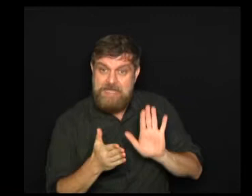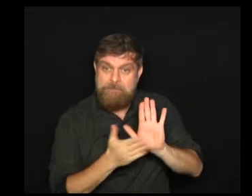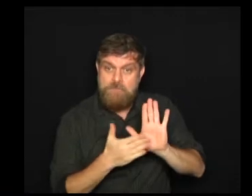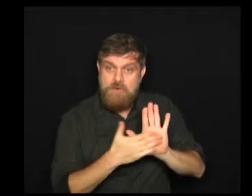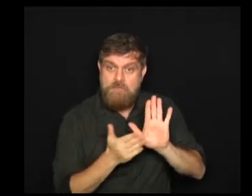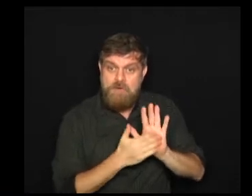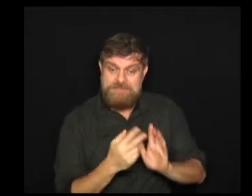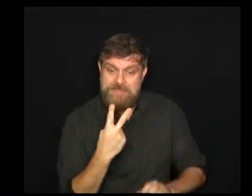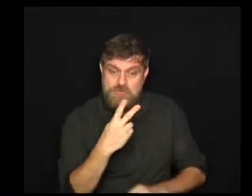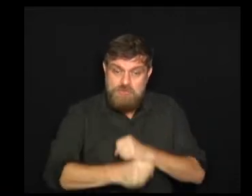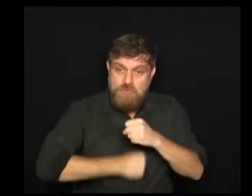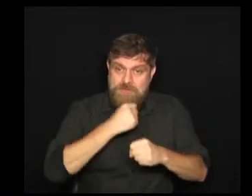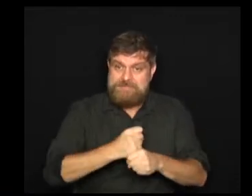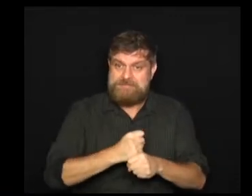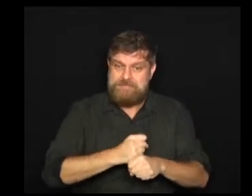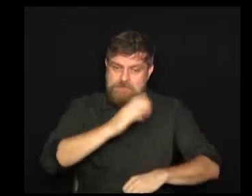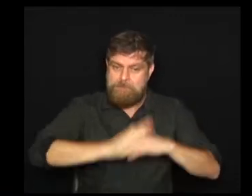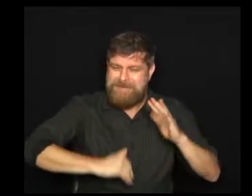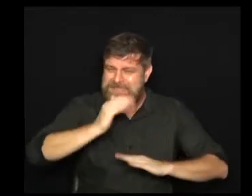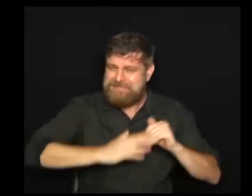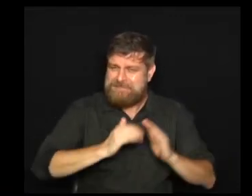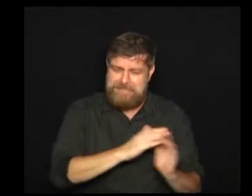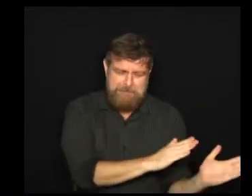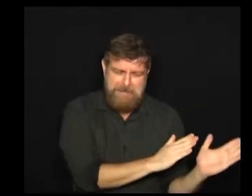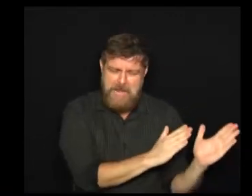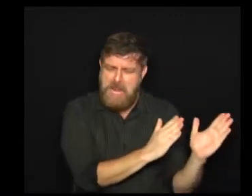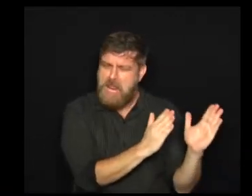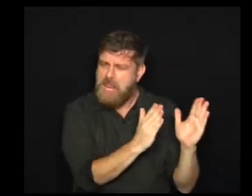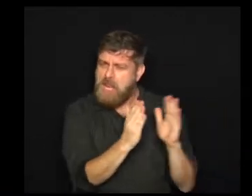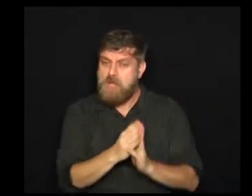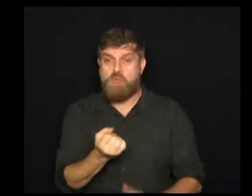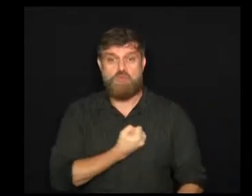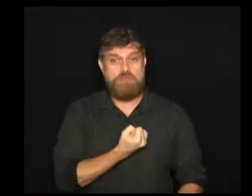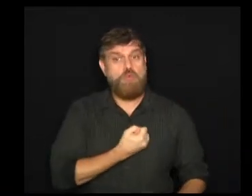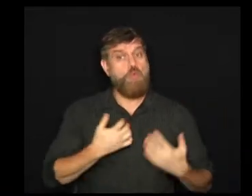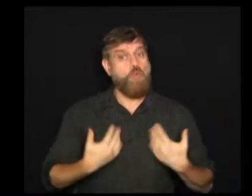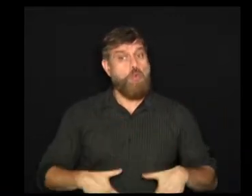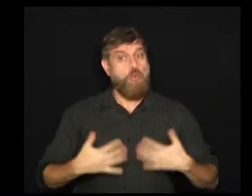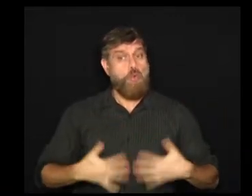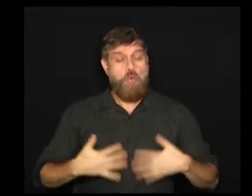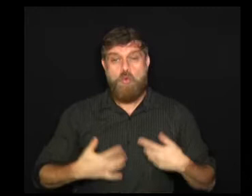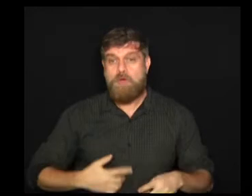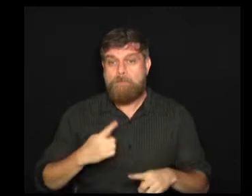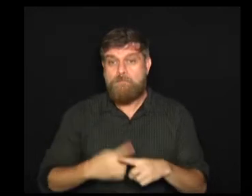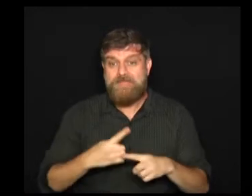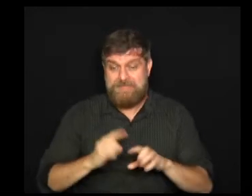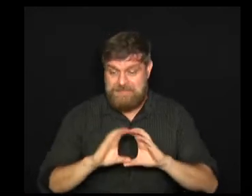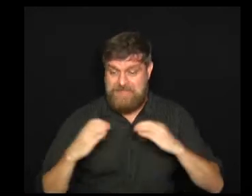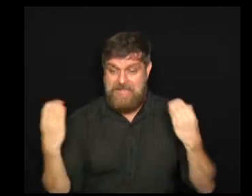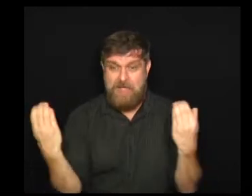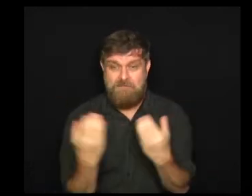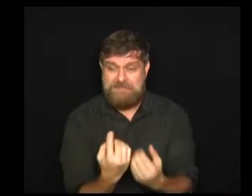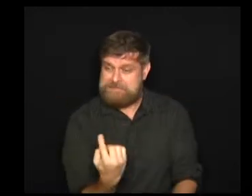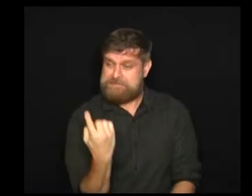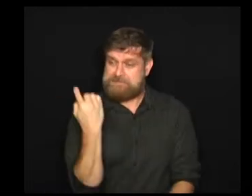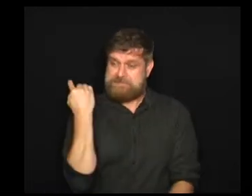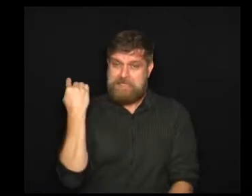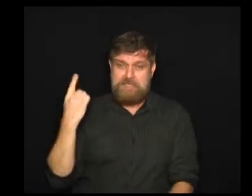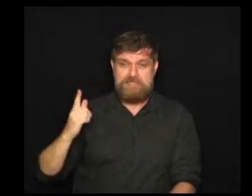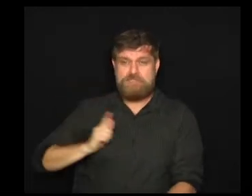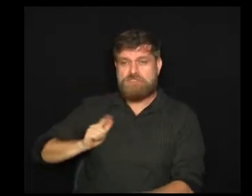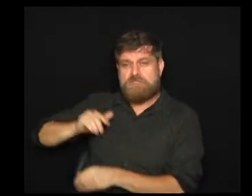durante 2 anos. É um número bem expressivo, haja visto que as conferências anteriores eram